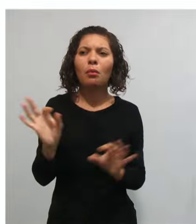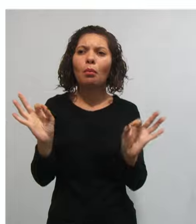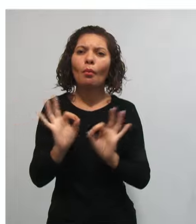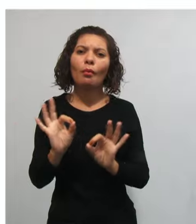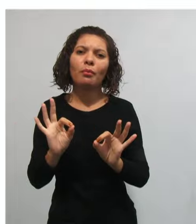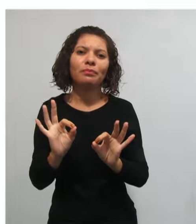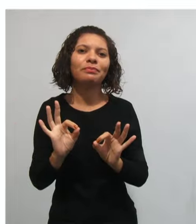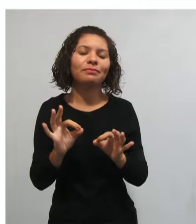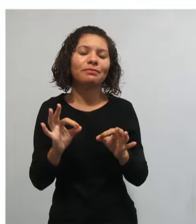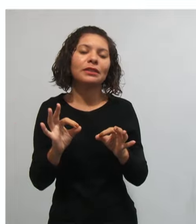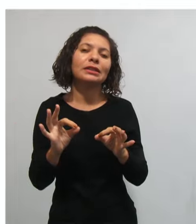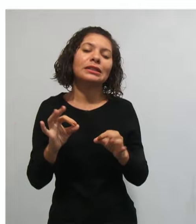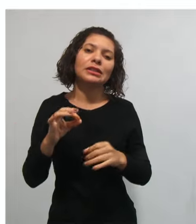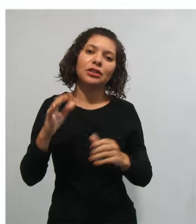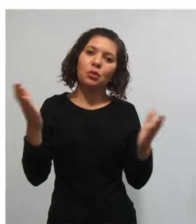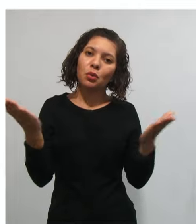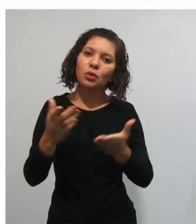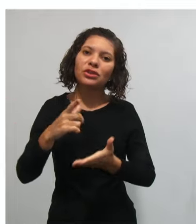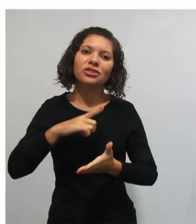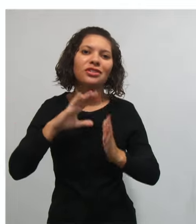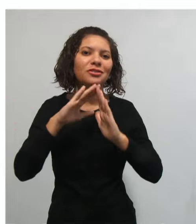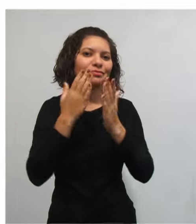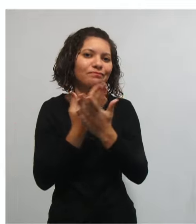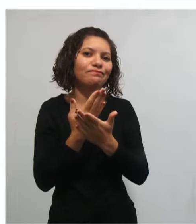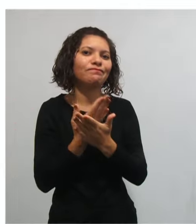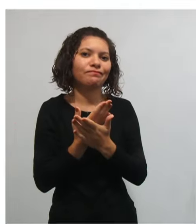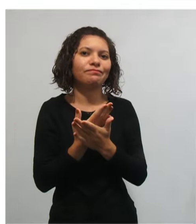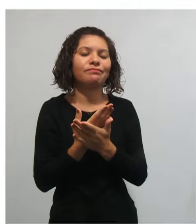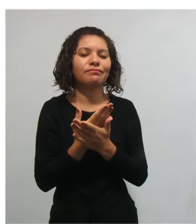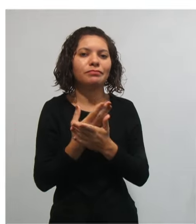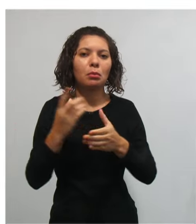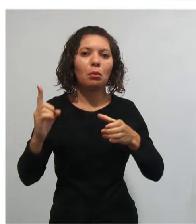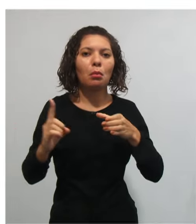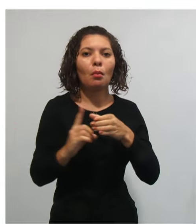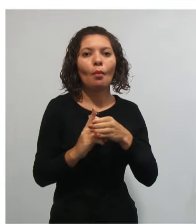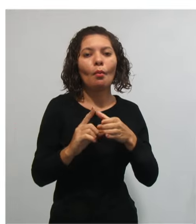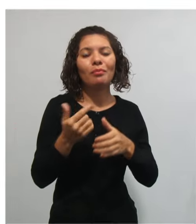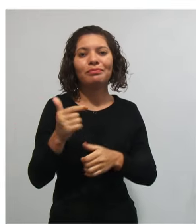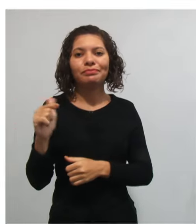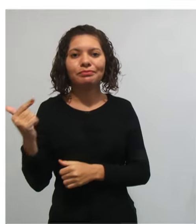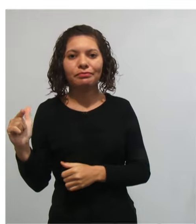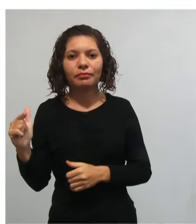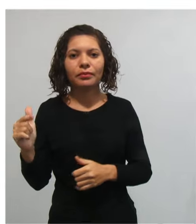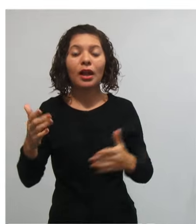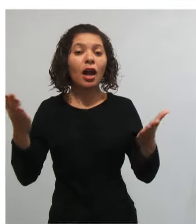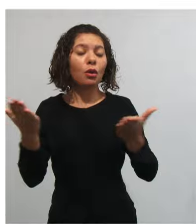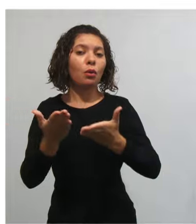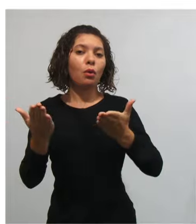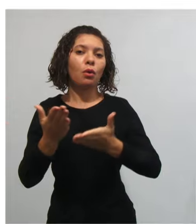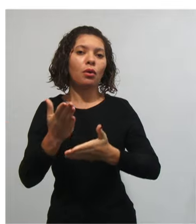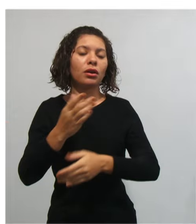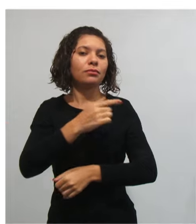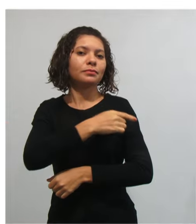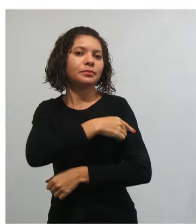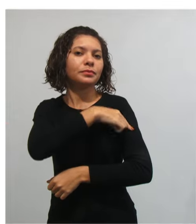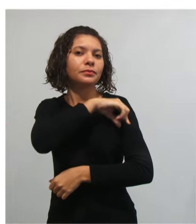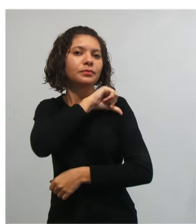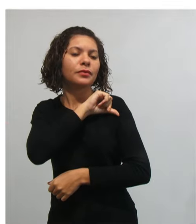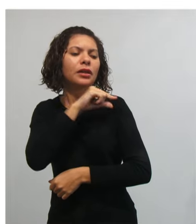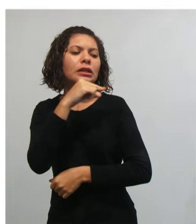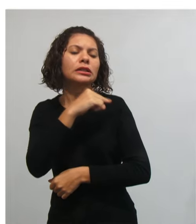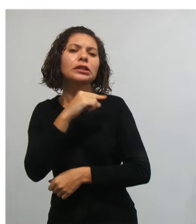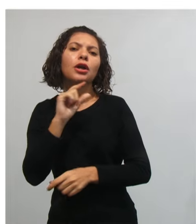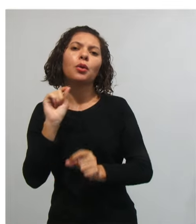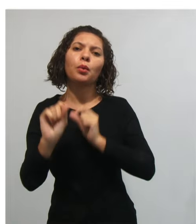agora não sou mais criança e muitas escolas infelizmente lidam dessa forma e aí chegamos ao ensino fundamental